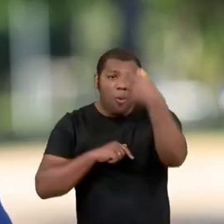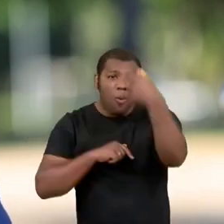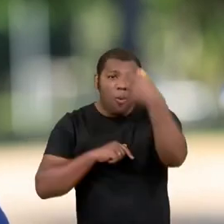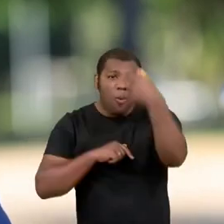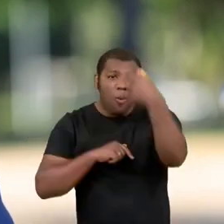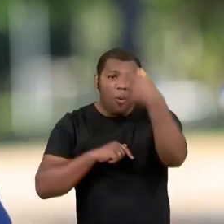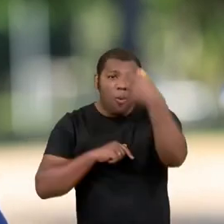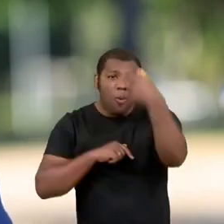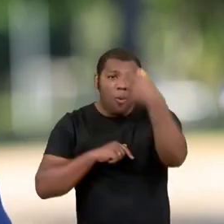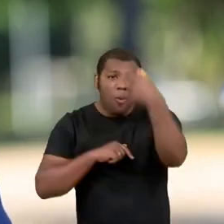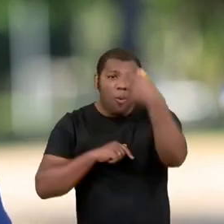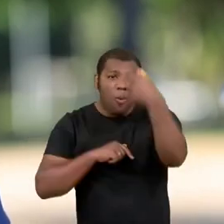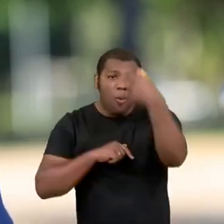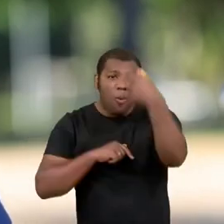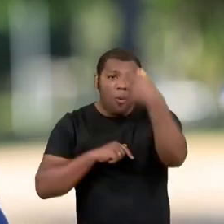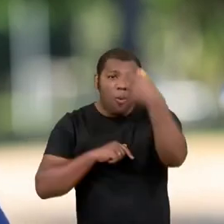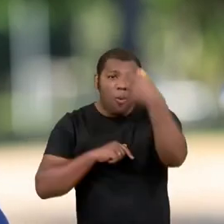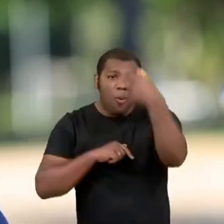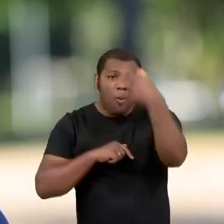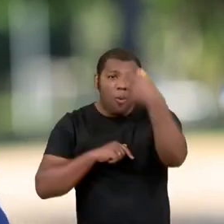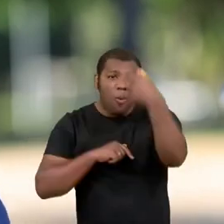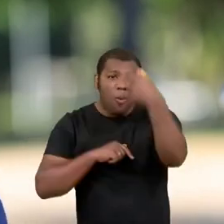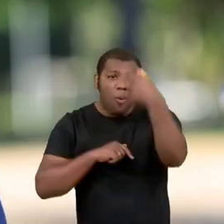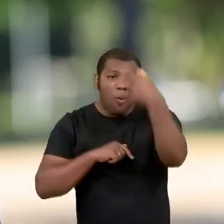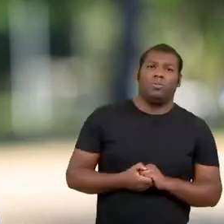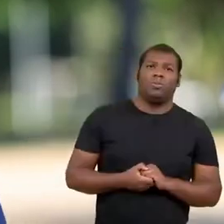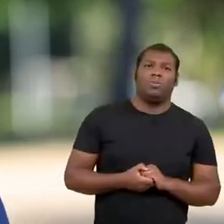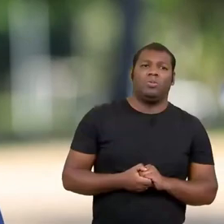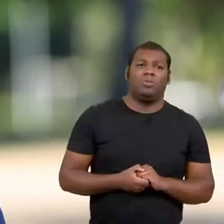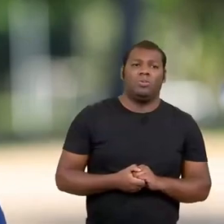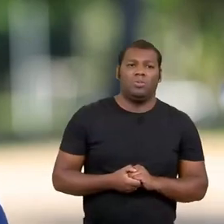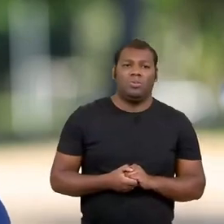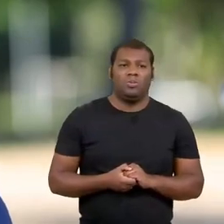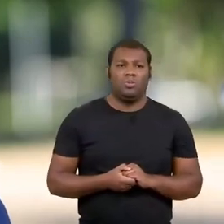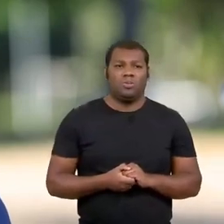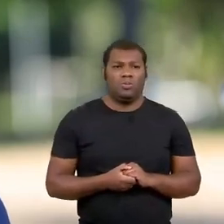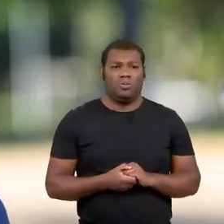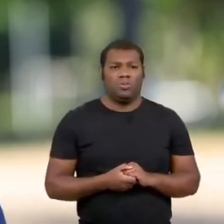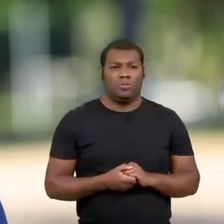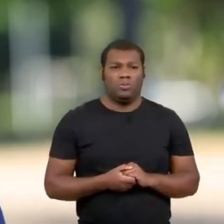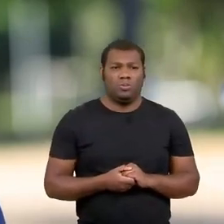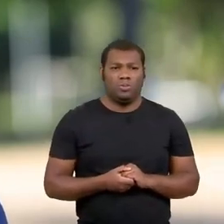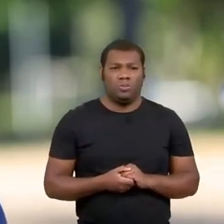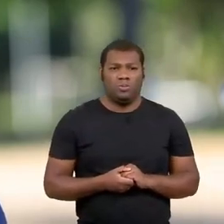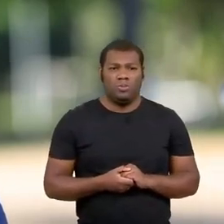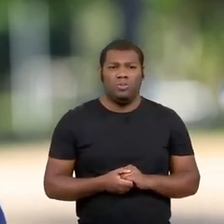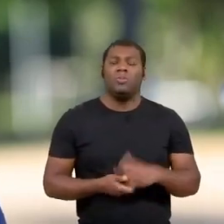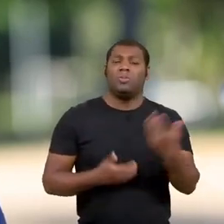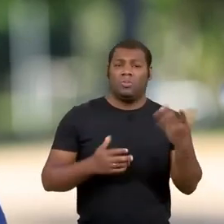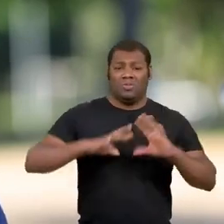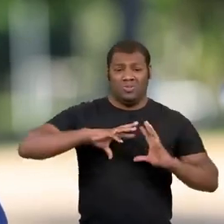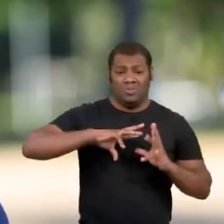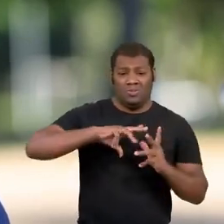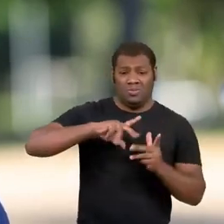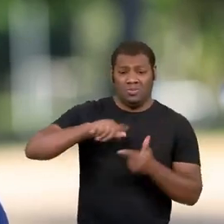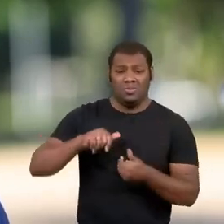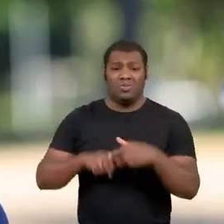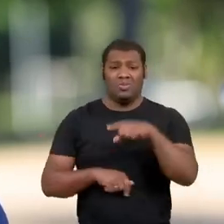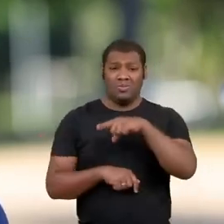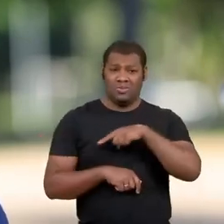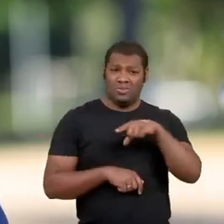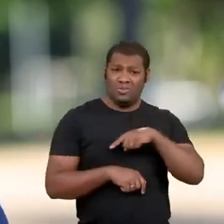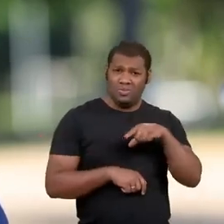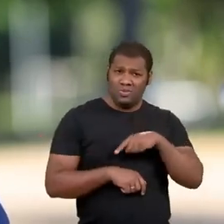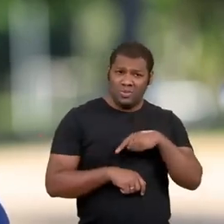indignarmos contra fome contra a falta de comida num planeta que produz mais comida do que nós consumimos O problema